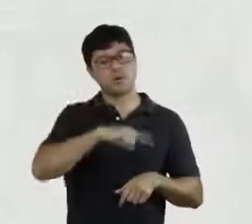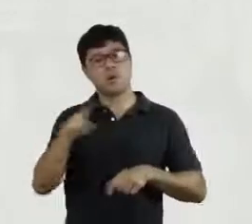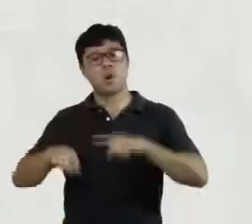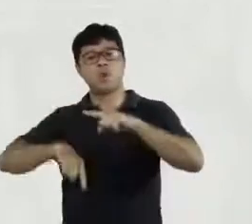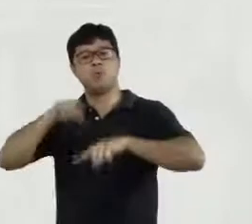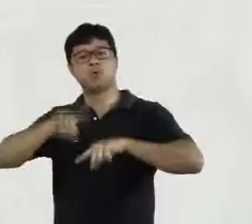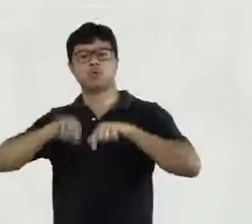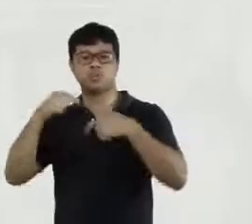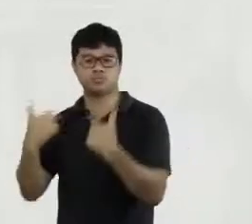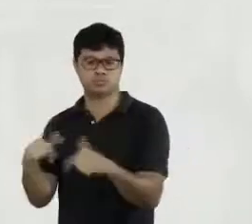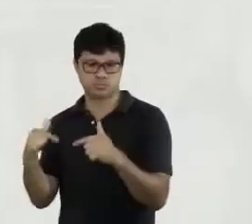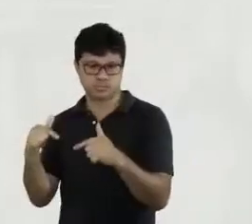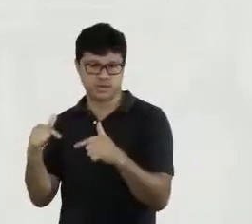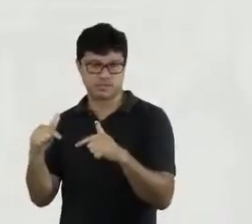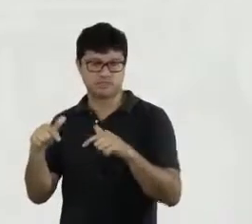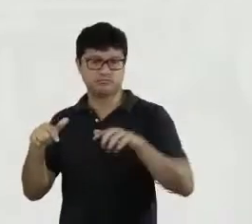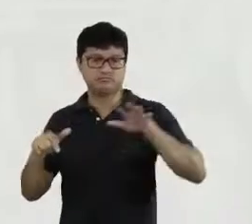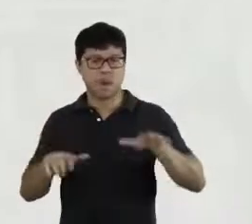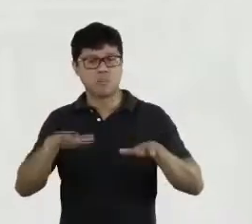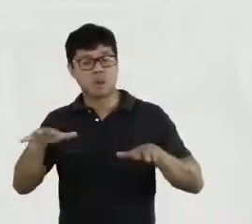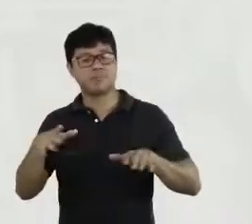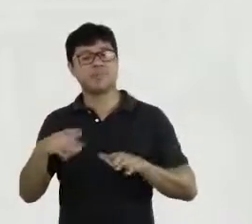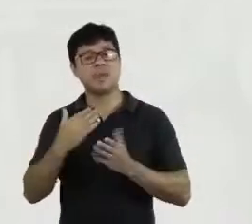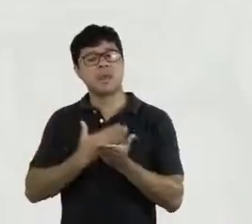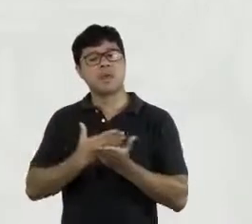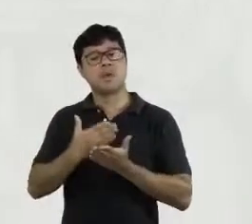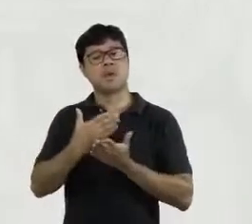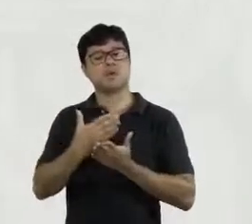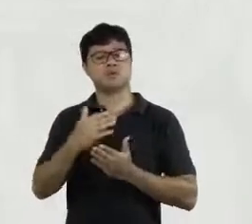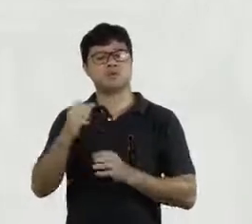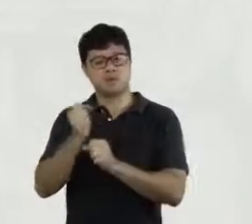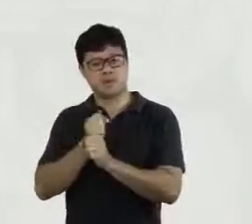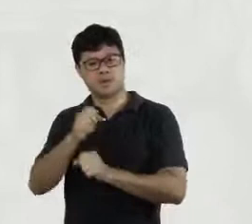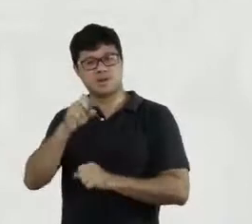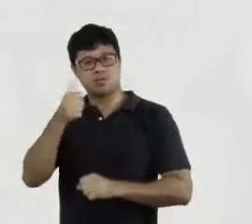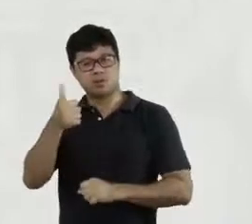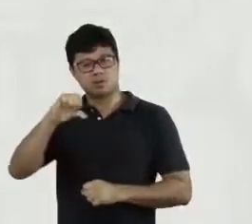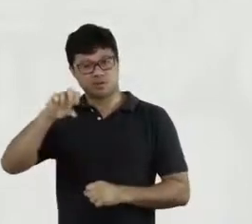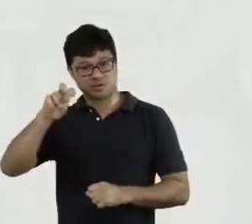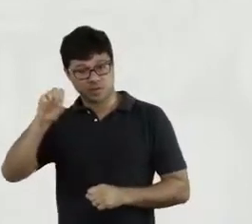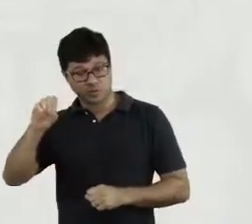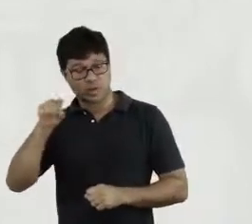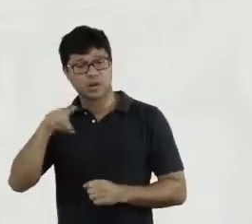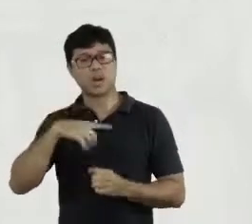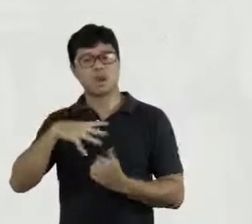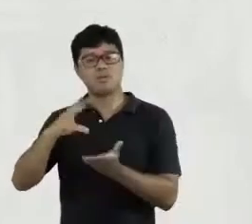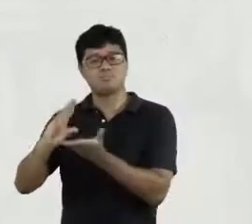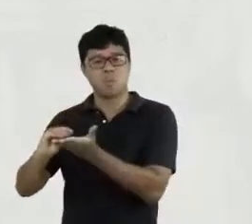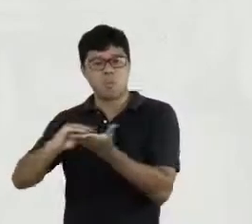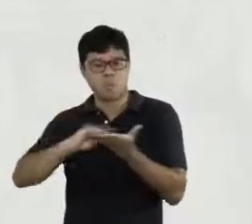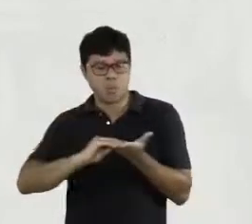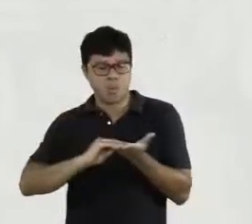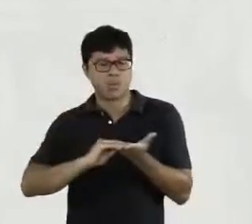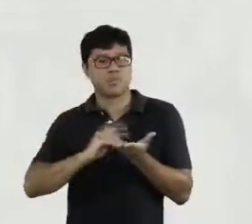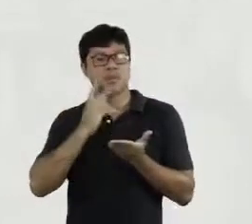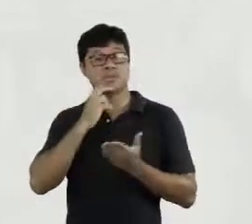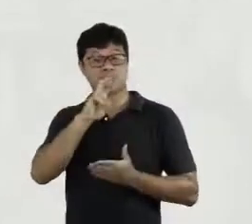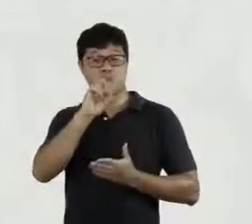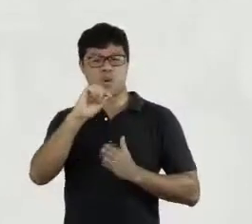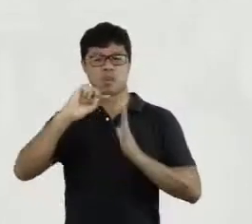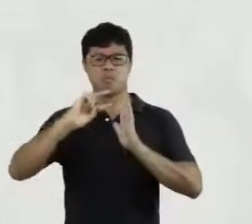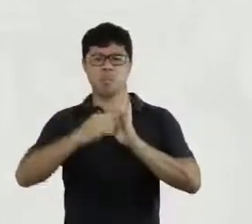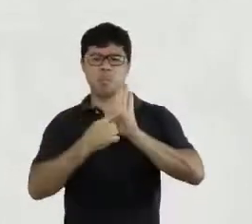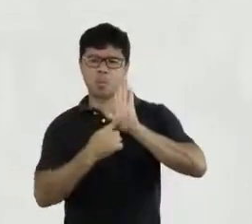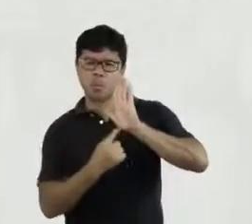produto ou serviço. No início dos anos 50, Peter Freire documentou cerca de 50 definições